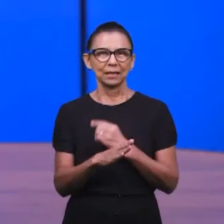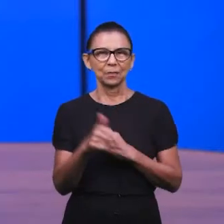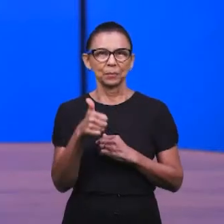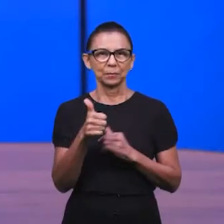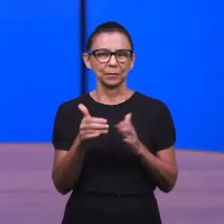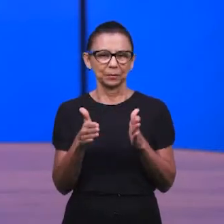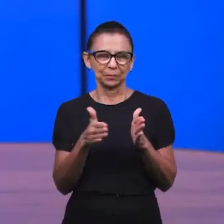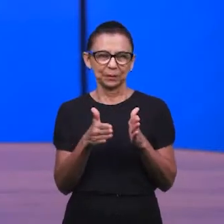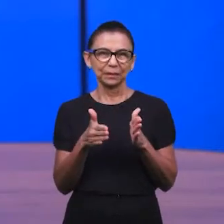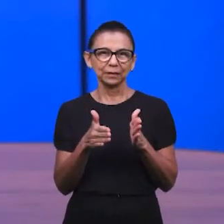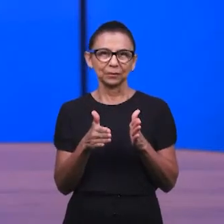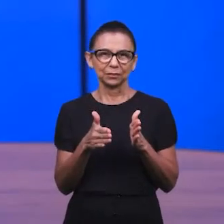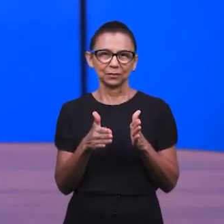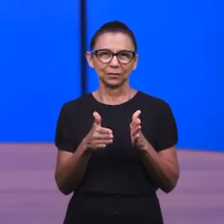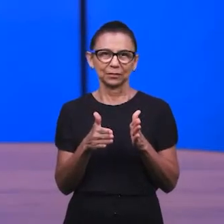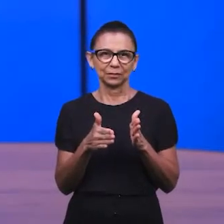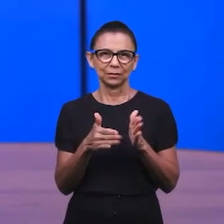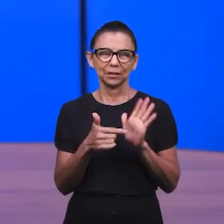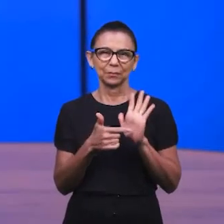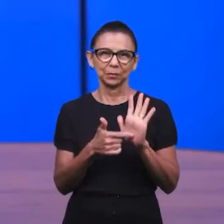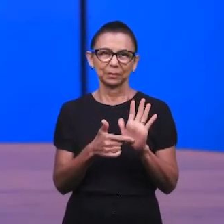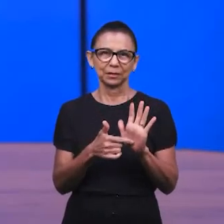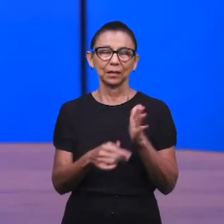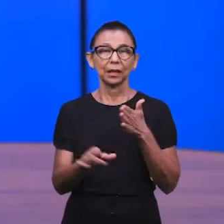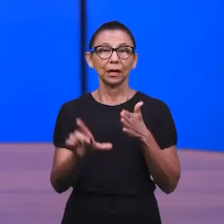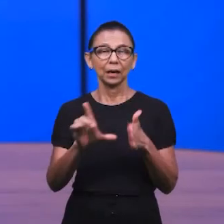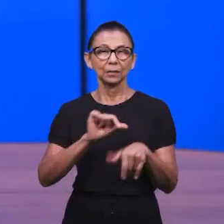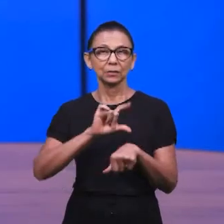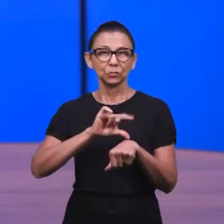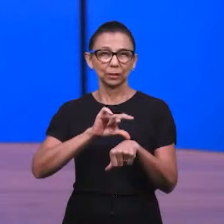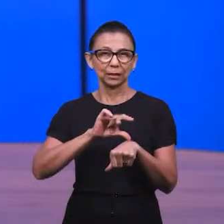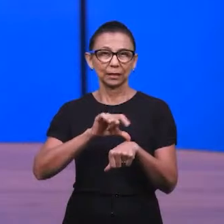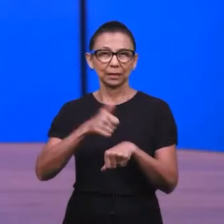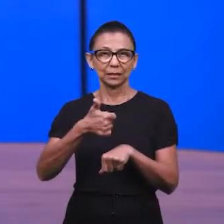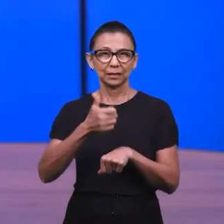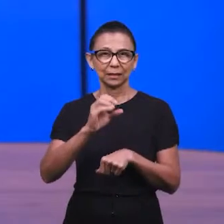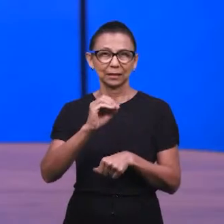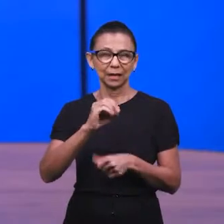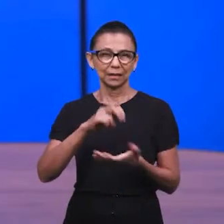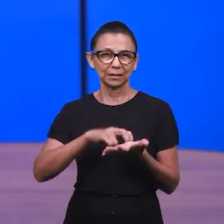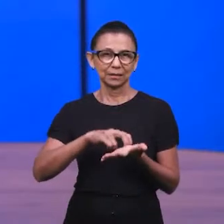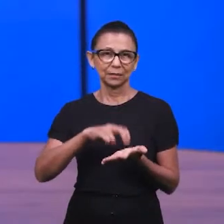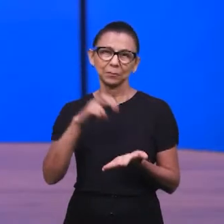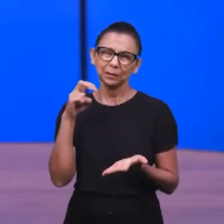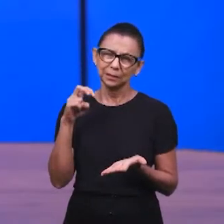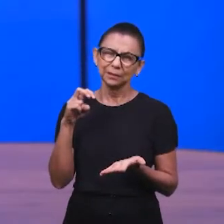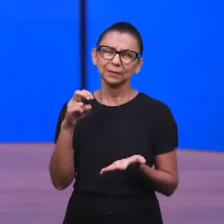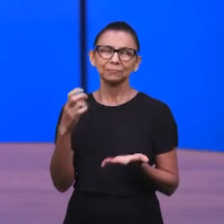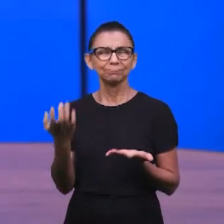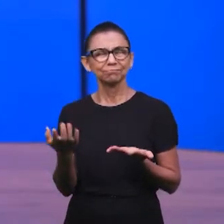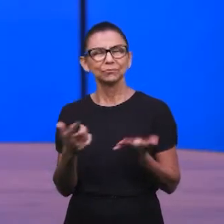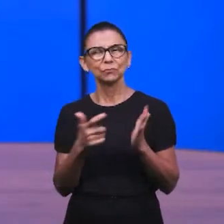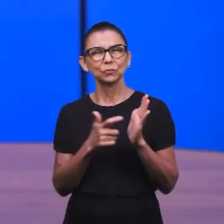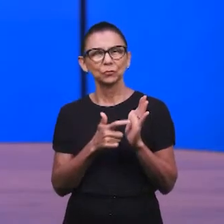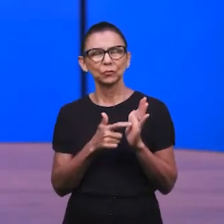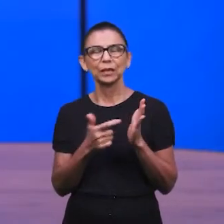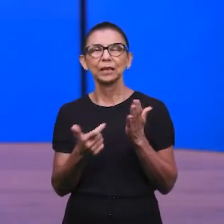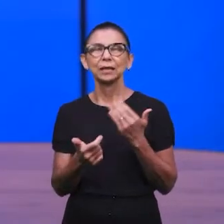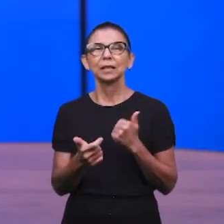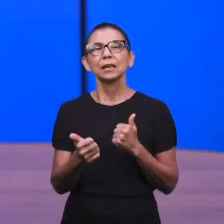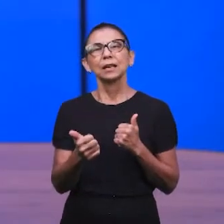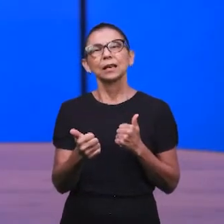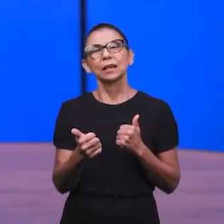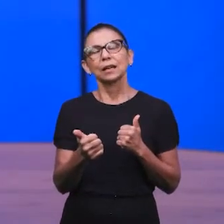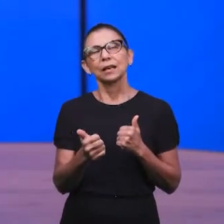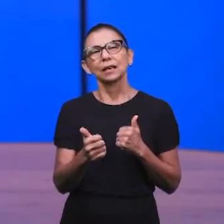que nós apresentamos um pouco antes do horário das 10 horas, para apresentar algumas respostas, que vão contribuir